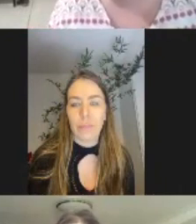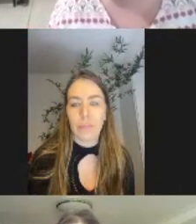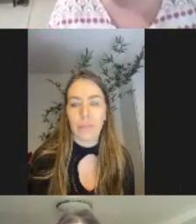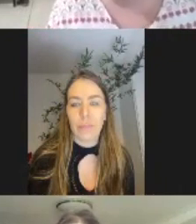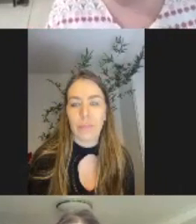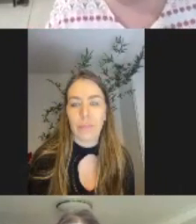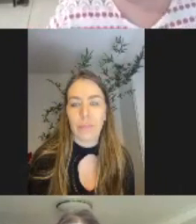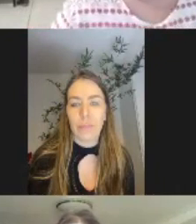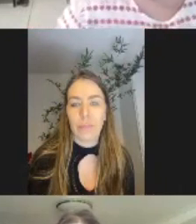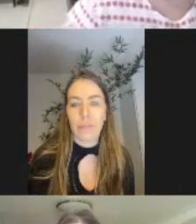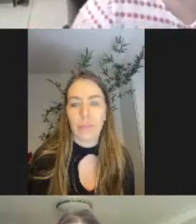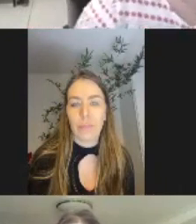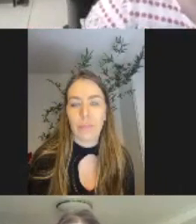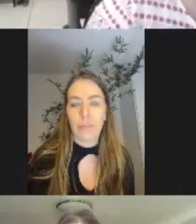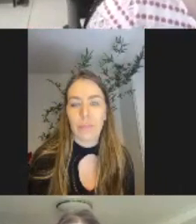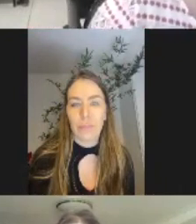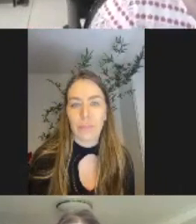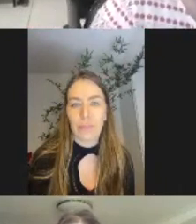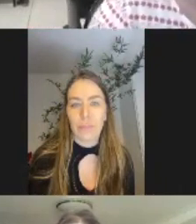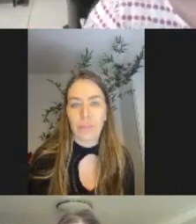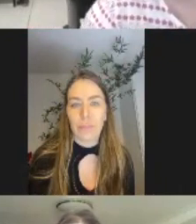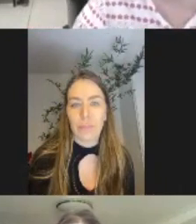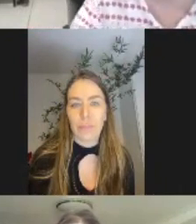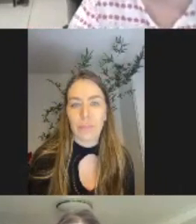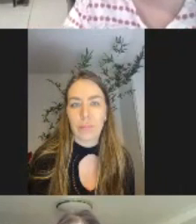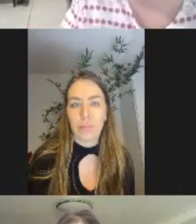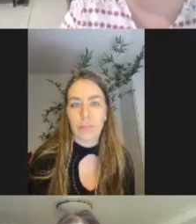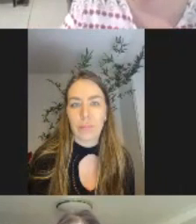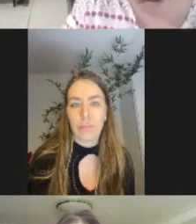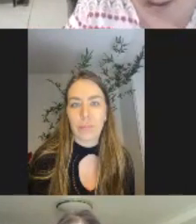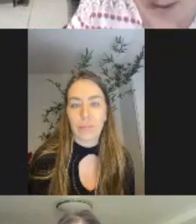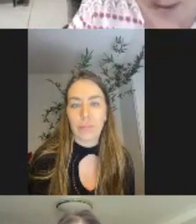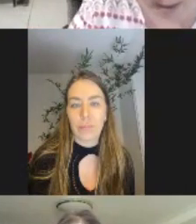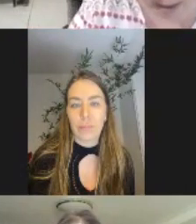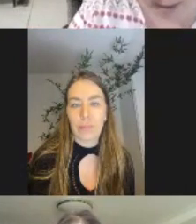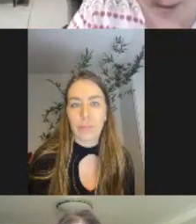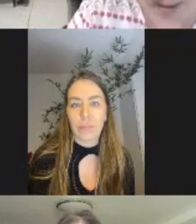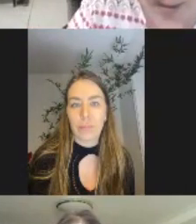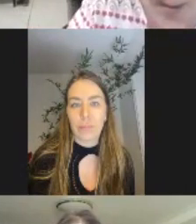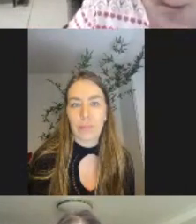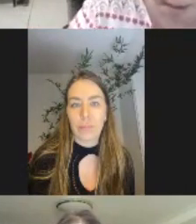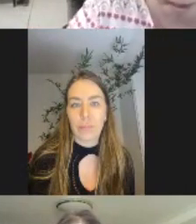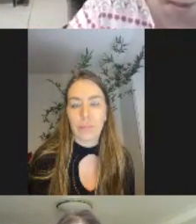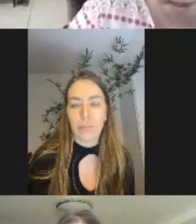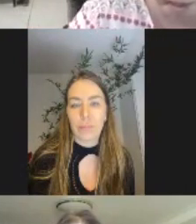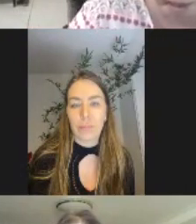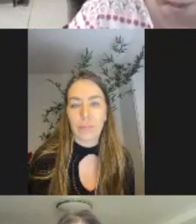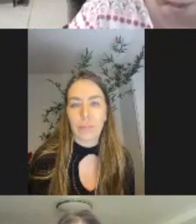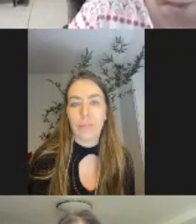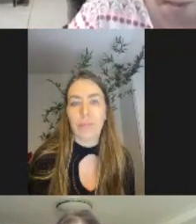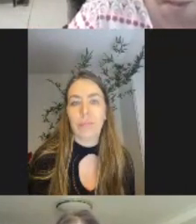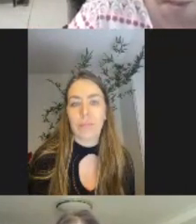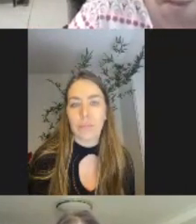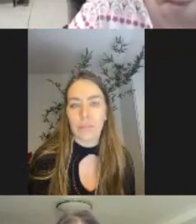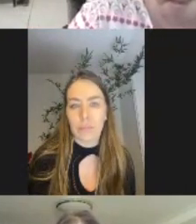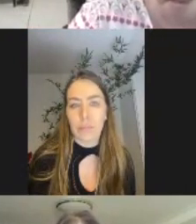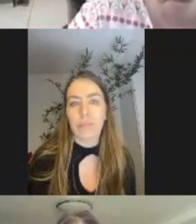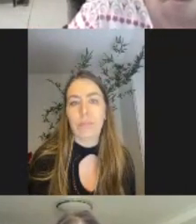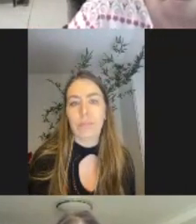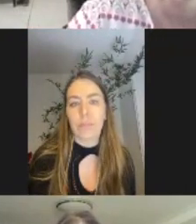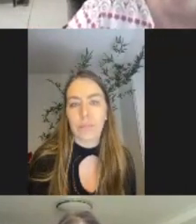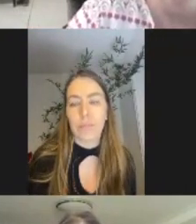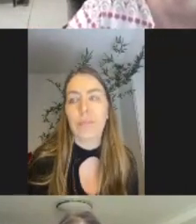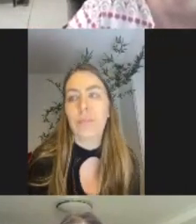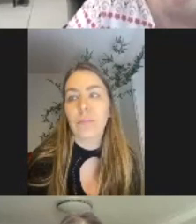esses dois ingredientes, se eu não acabar com eles amanhã, por exemplo, eles podem virar um soufflé de brócoli, ele pode virar um quiche